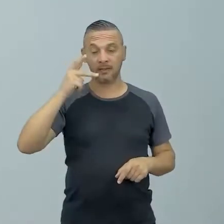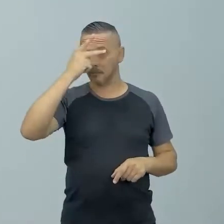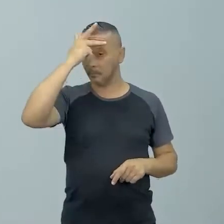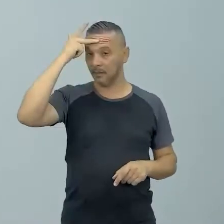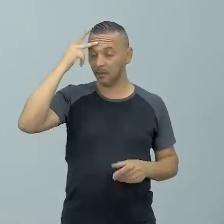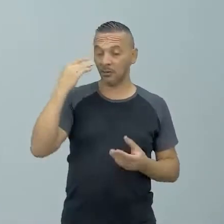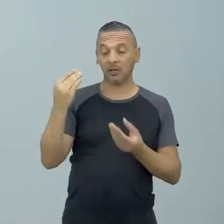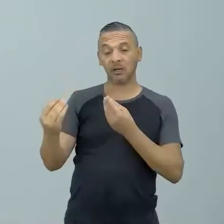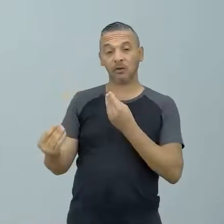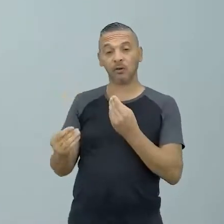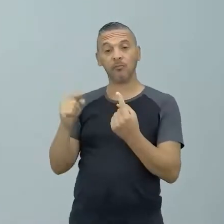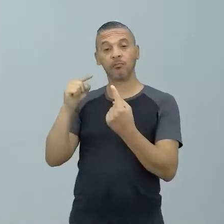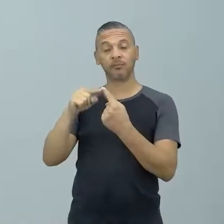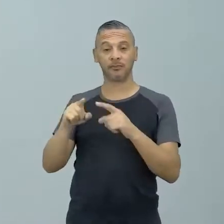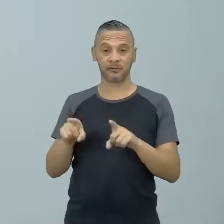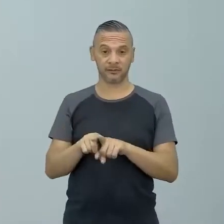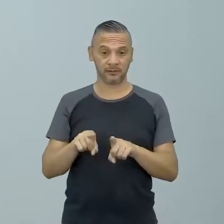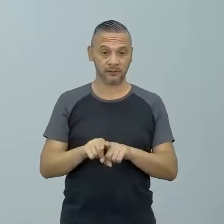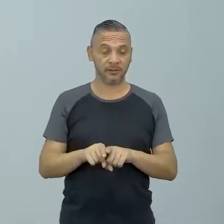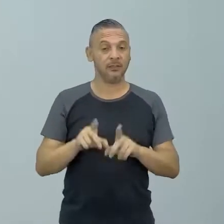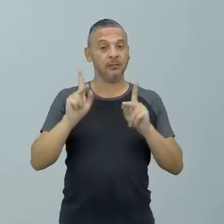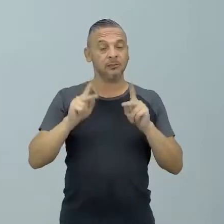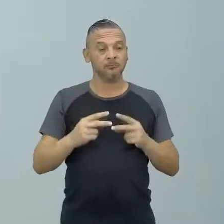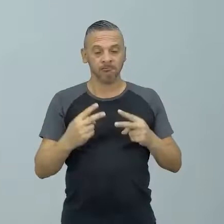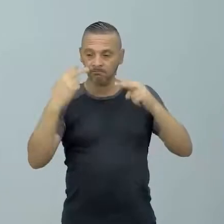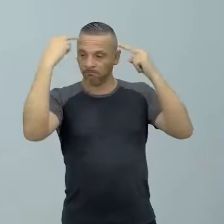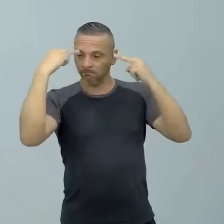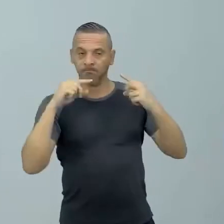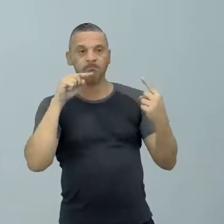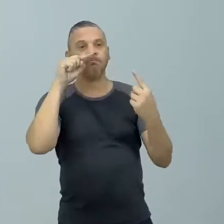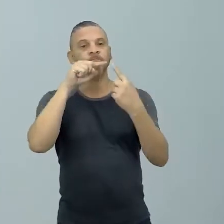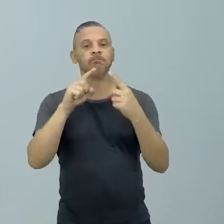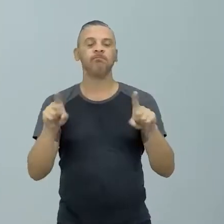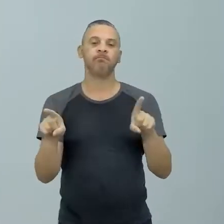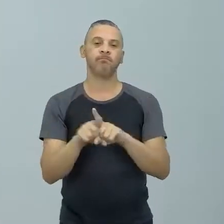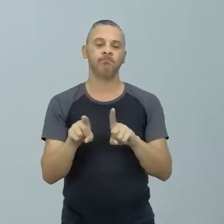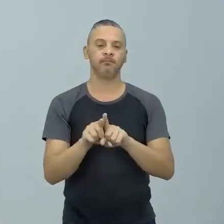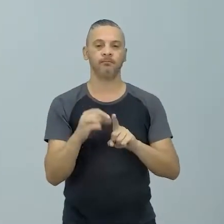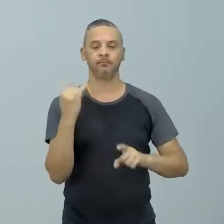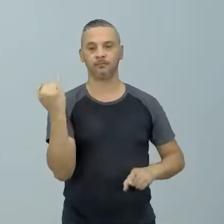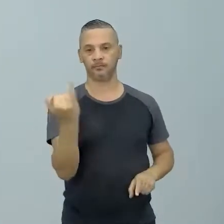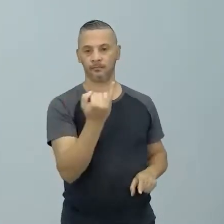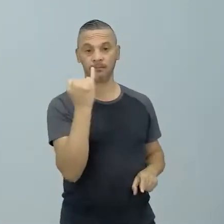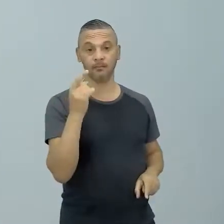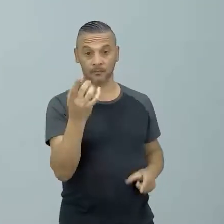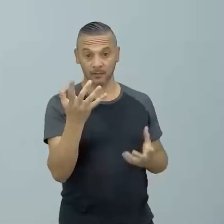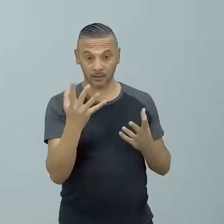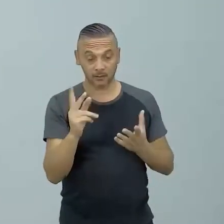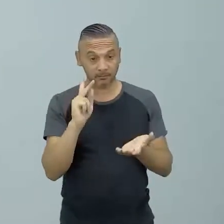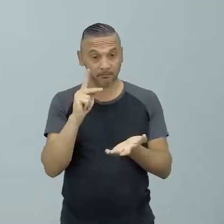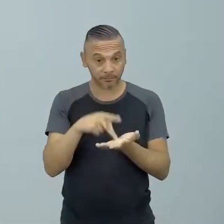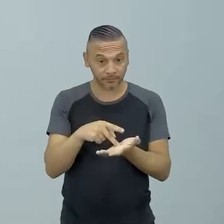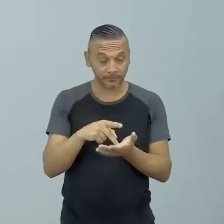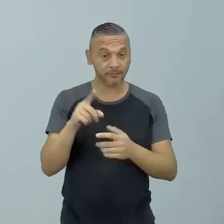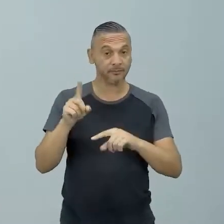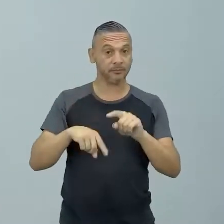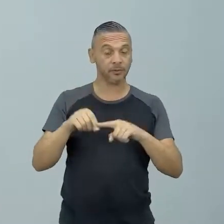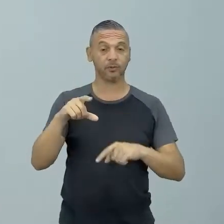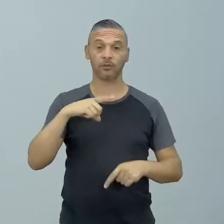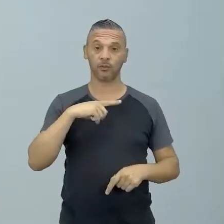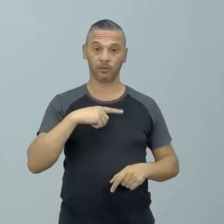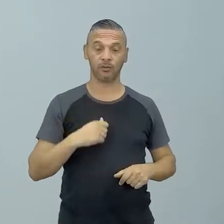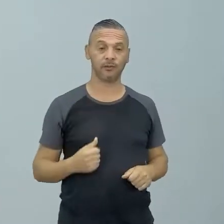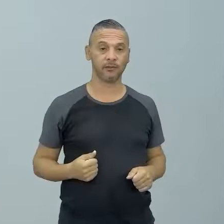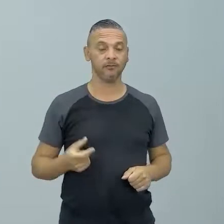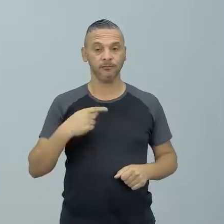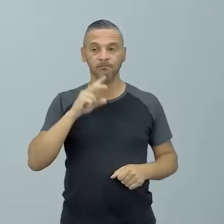se identificar com aquilo ali. Porque a pessoa tem que se ver na propaganda, se ela quiser, se você quiser realmente vender um produto. E isso a